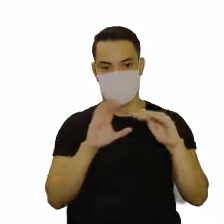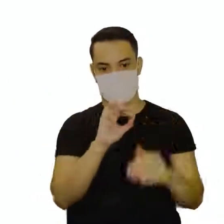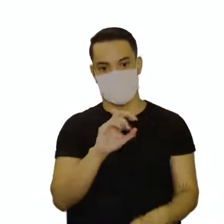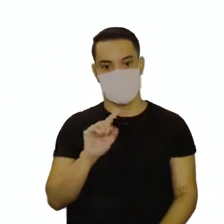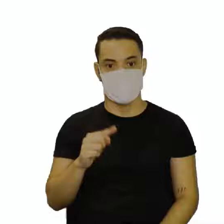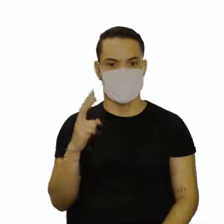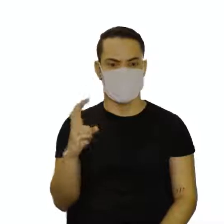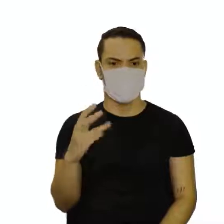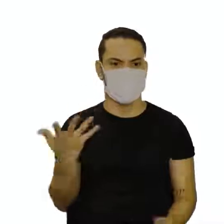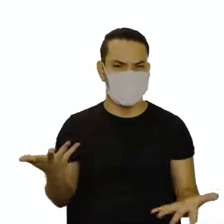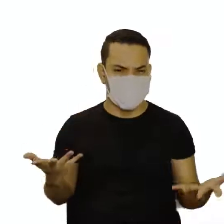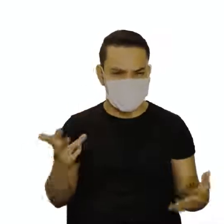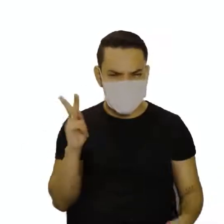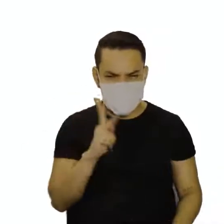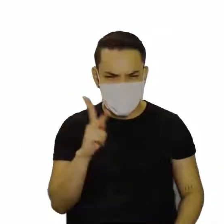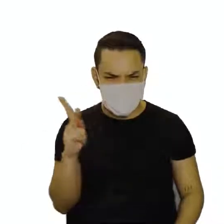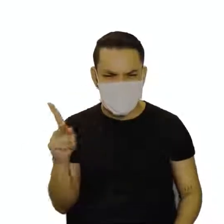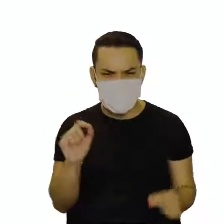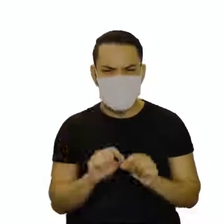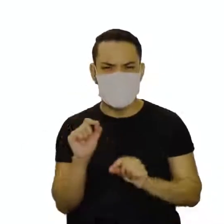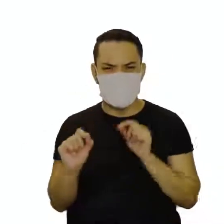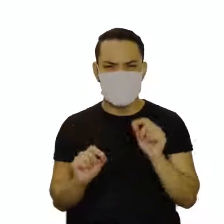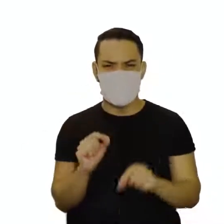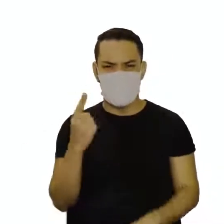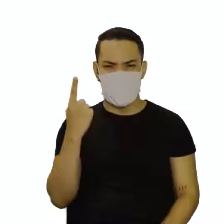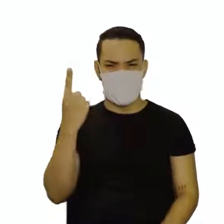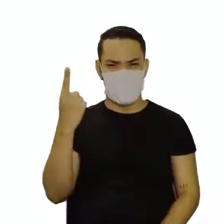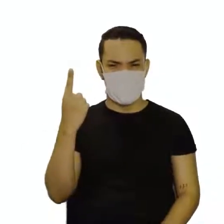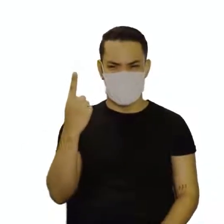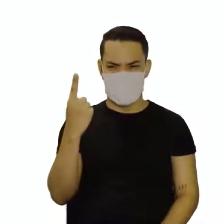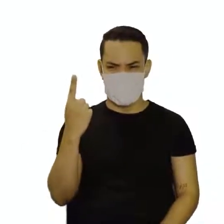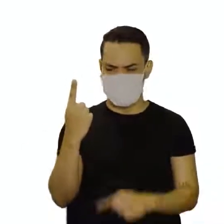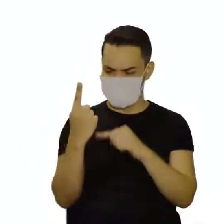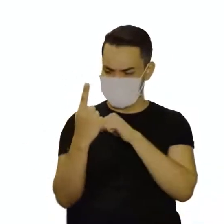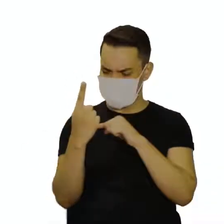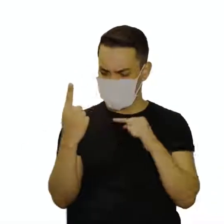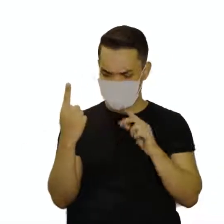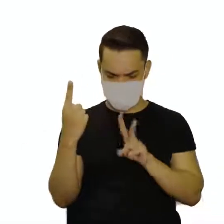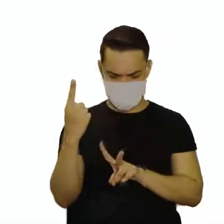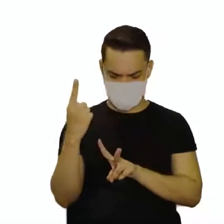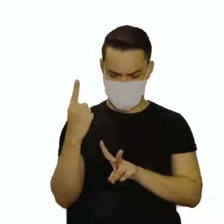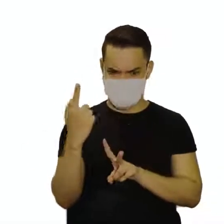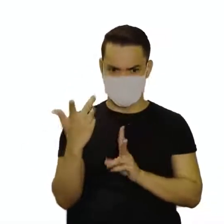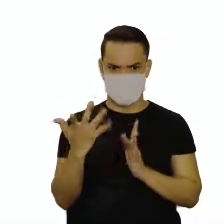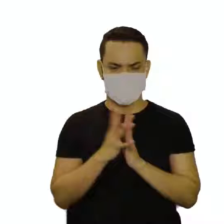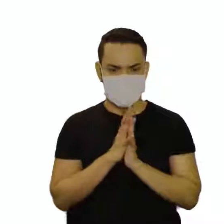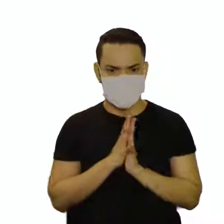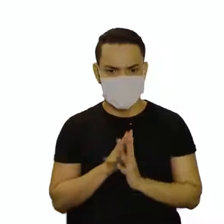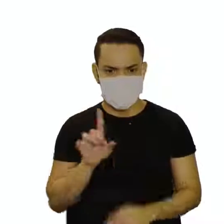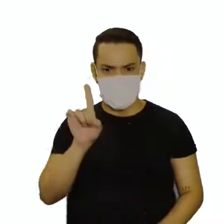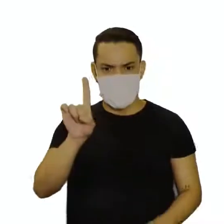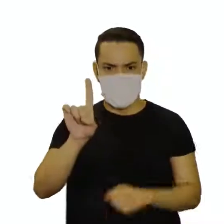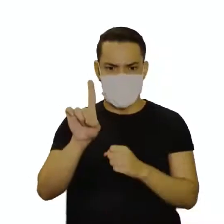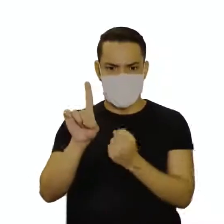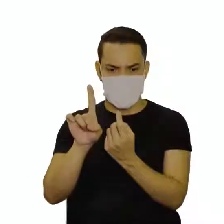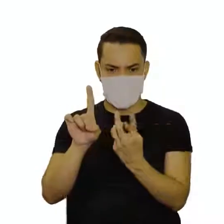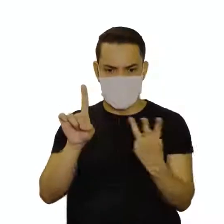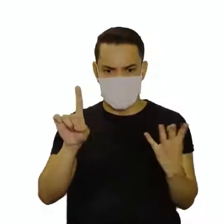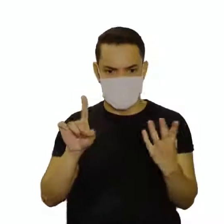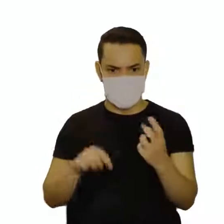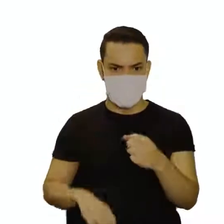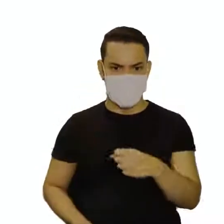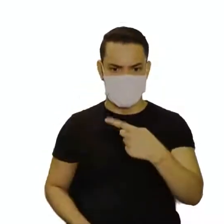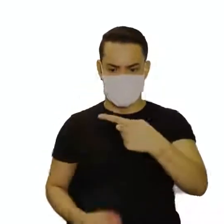Professor, meu Deus, o que o senhor fez aí? De onde saiu esse 1 sobre 2? 1 sobre 2 é quando você tem